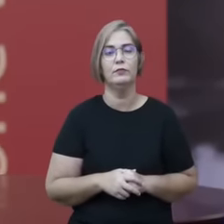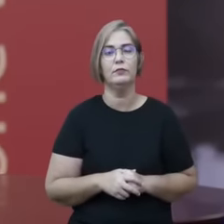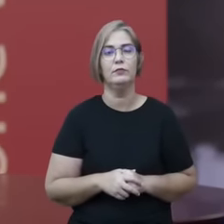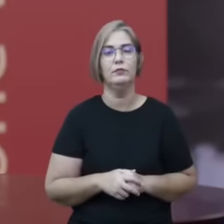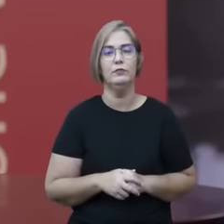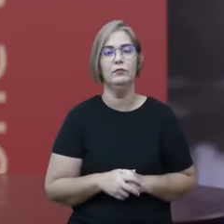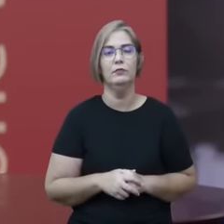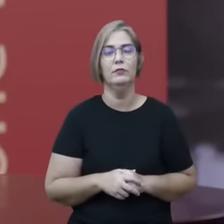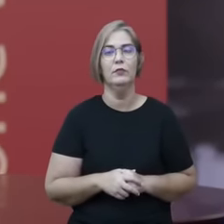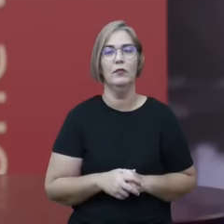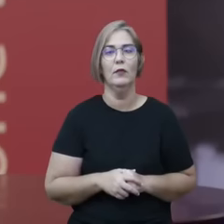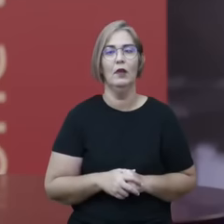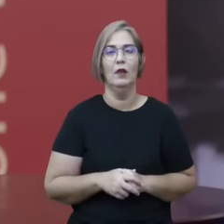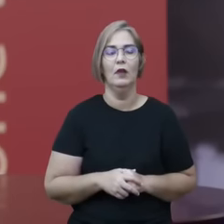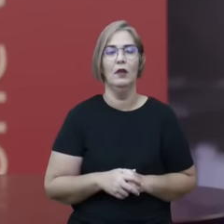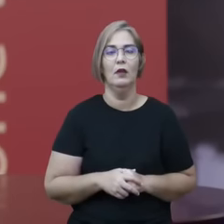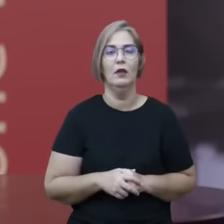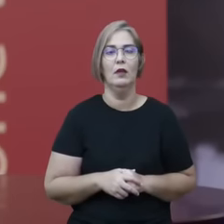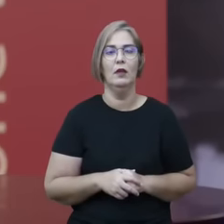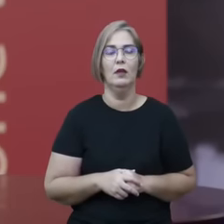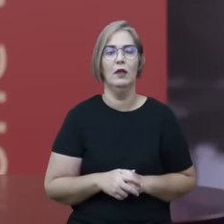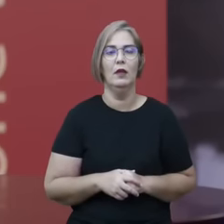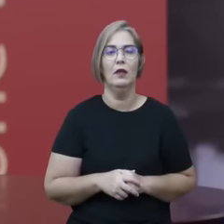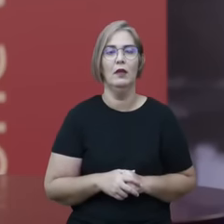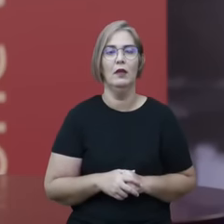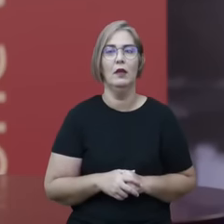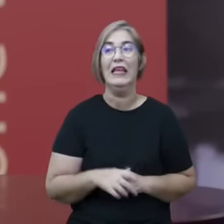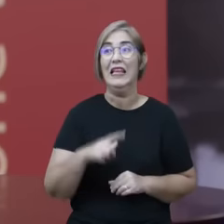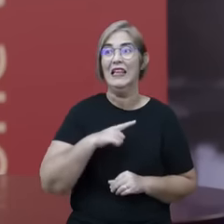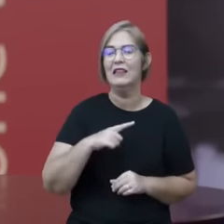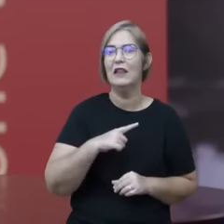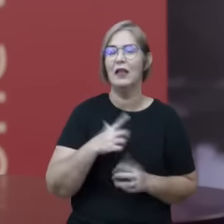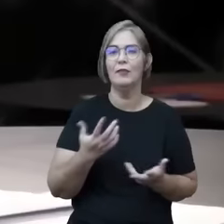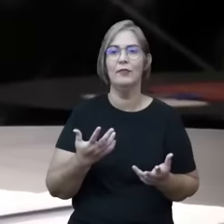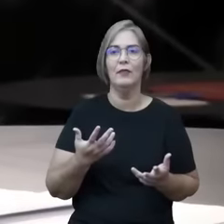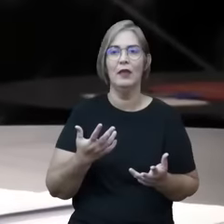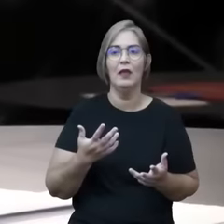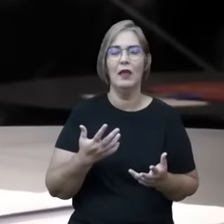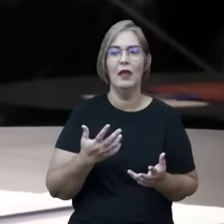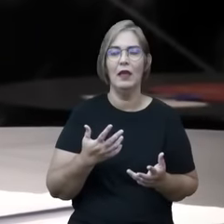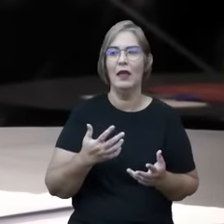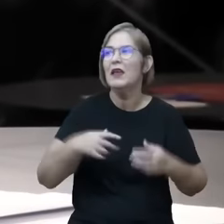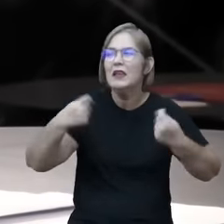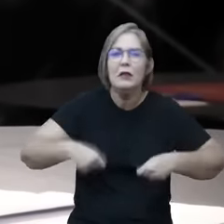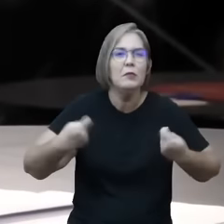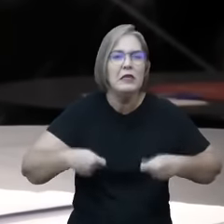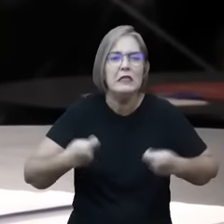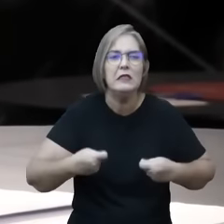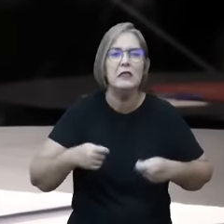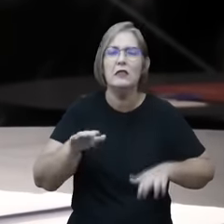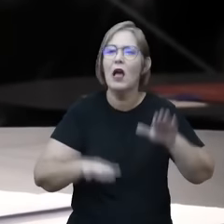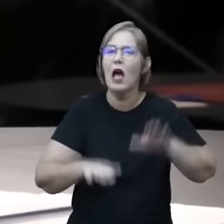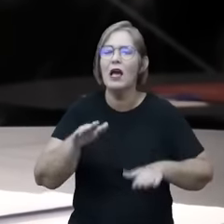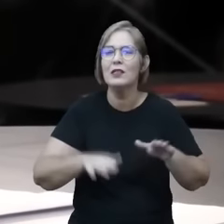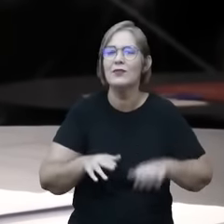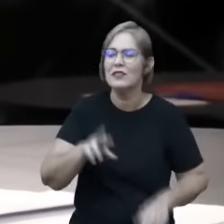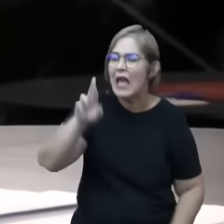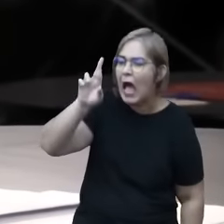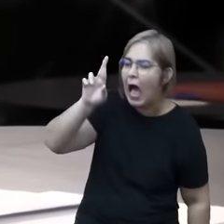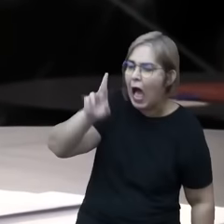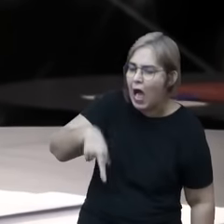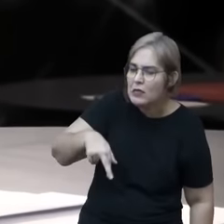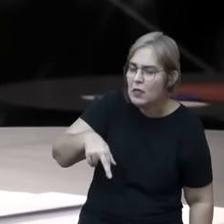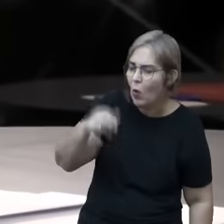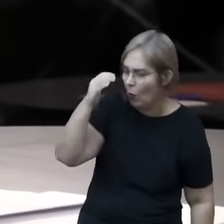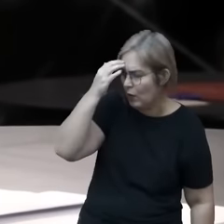uma fonte tanto da necessidade que nós temos de estabelecer um compromisso diante da razão e não assumir um